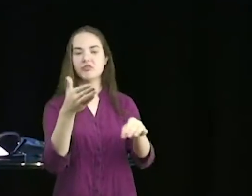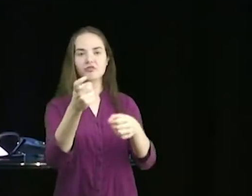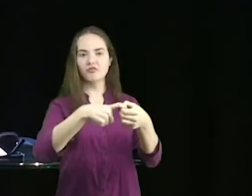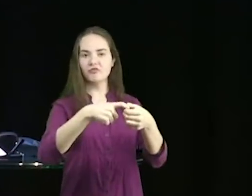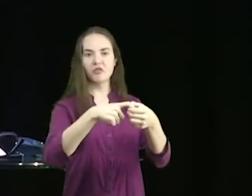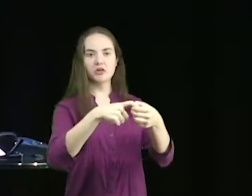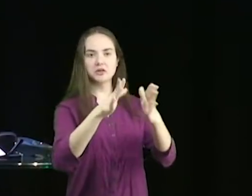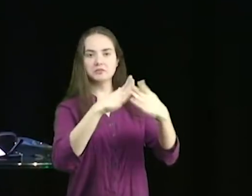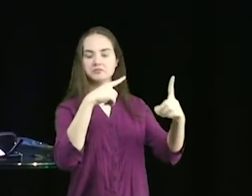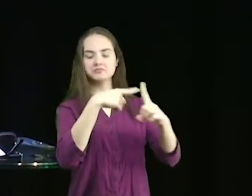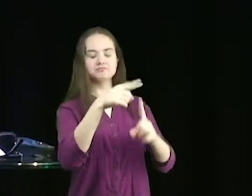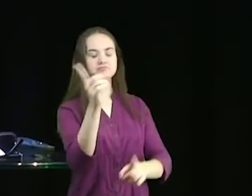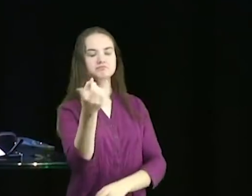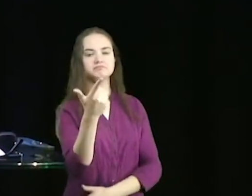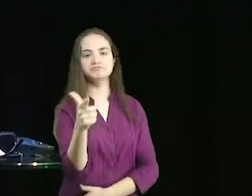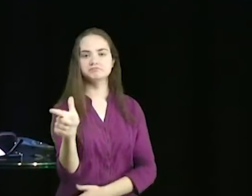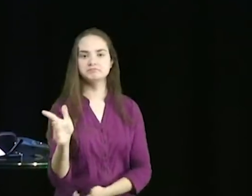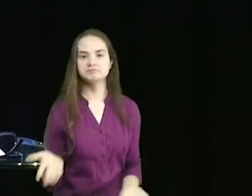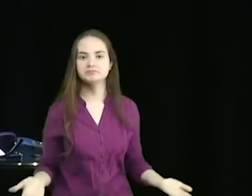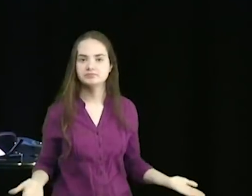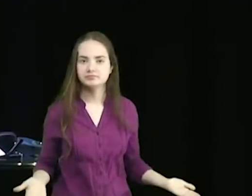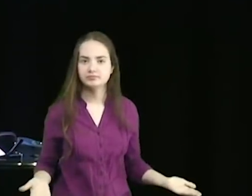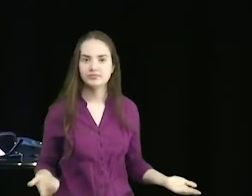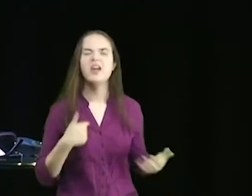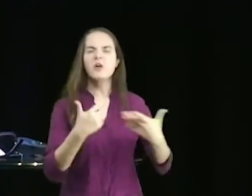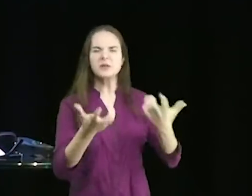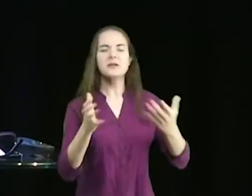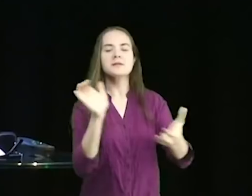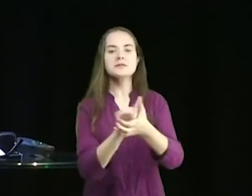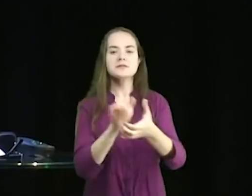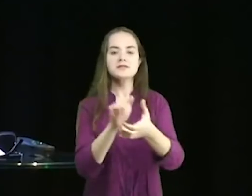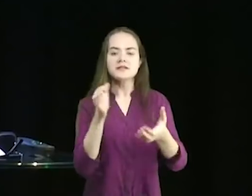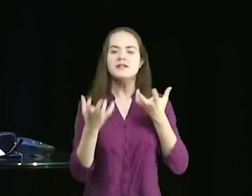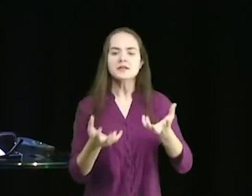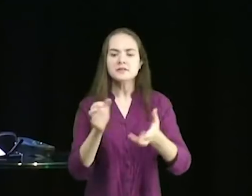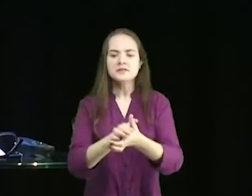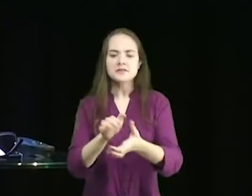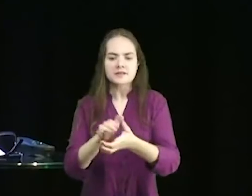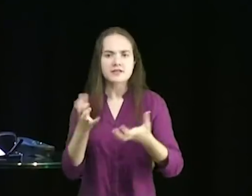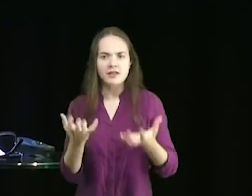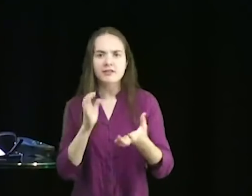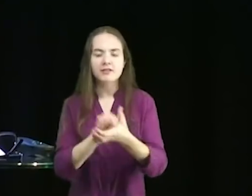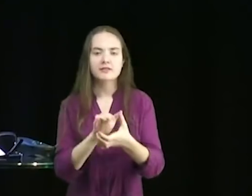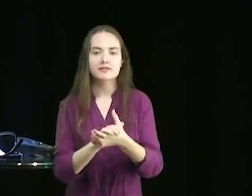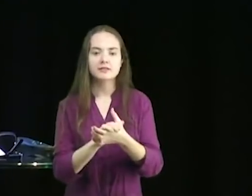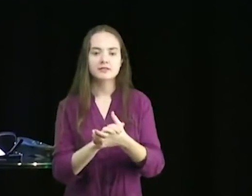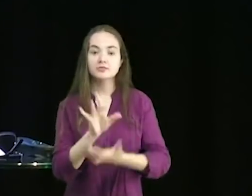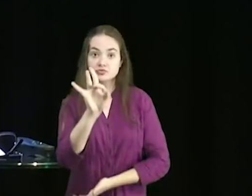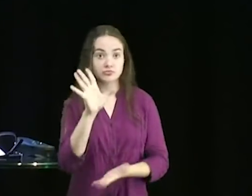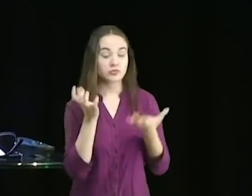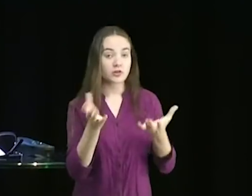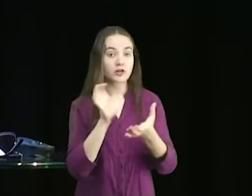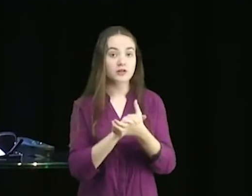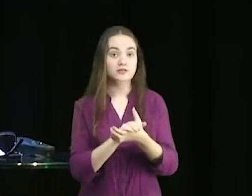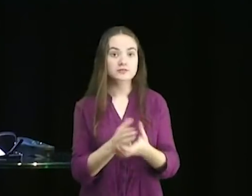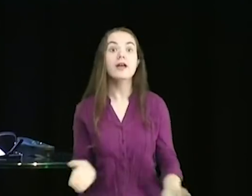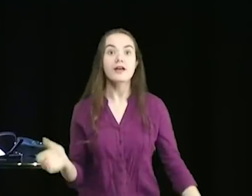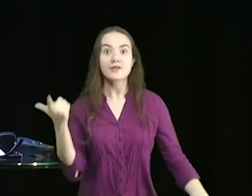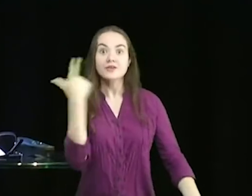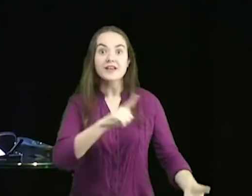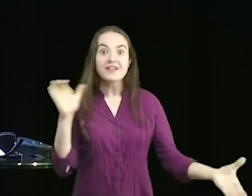uma oração. Pastor, porque eu quero casar, porque eu quero casar, porque eu quero casar. Ela só quer casar. Aí ela